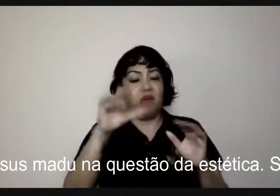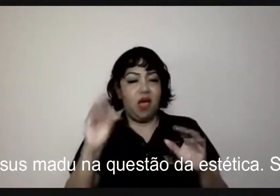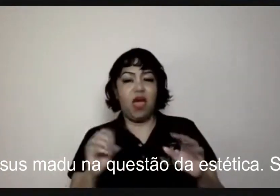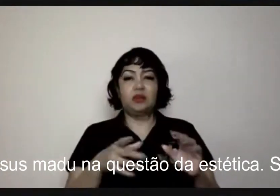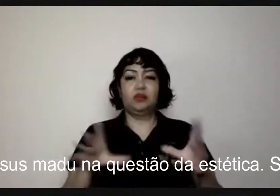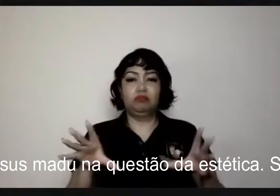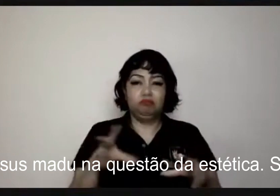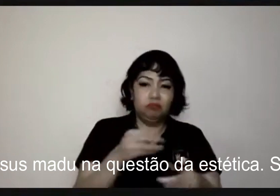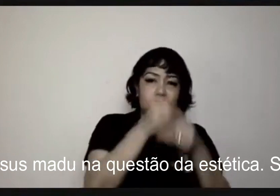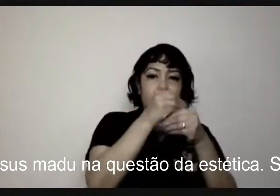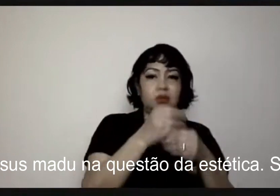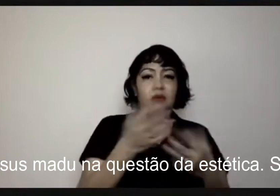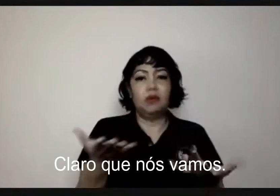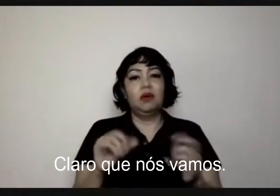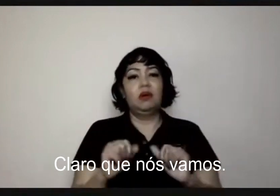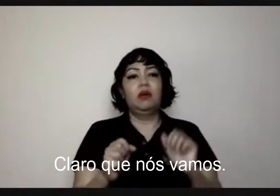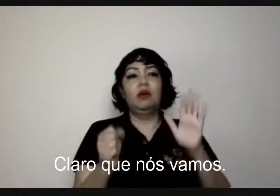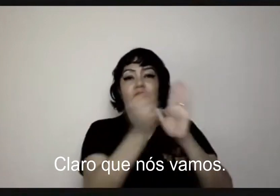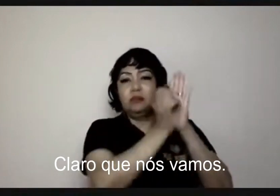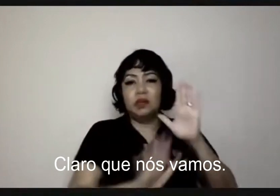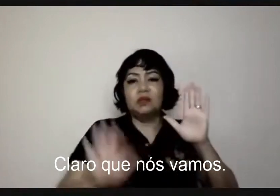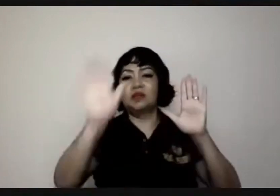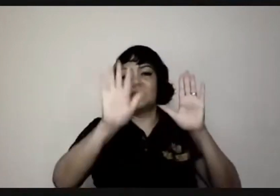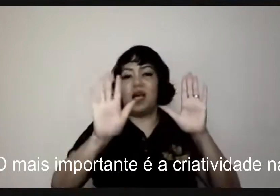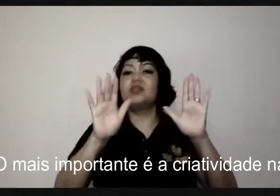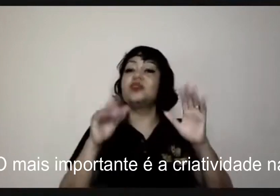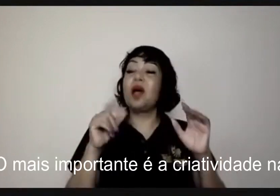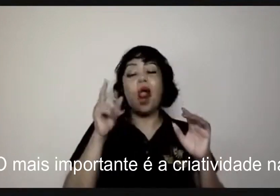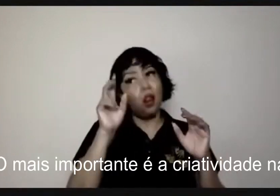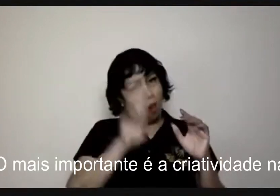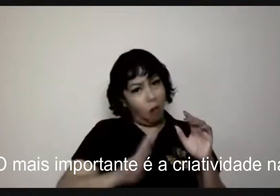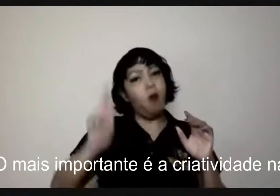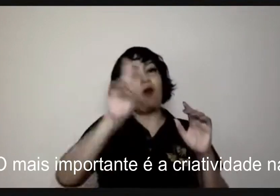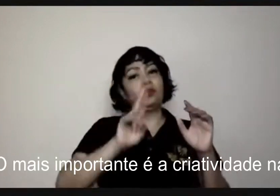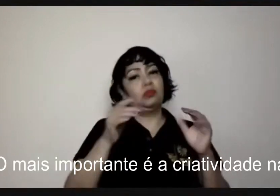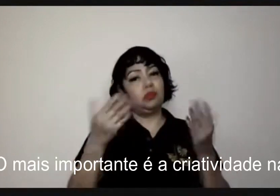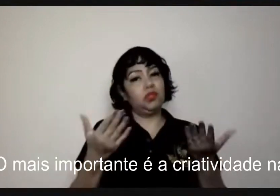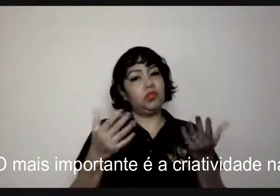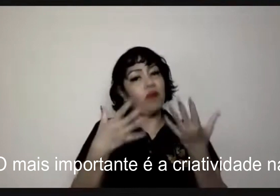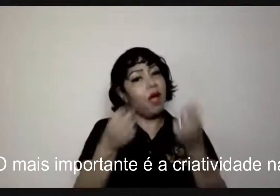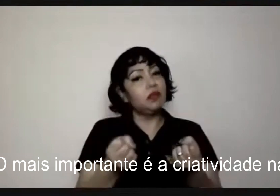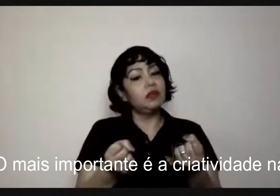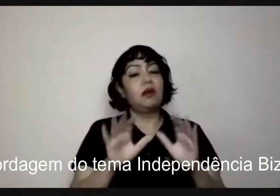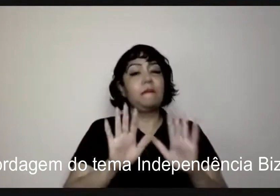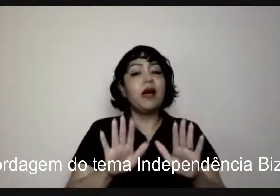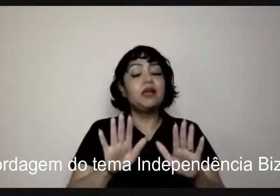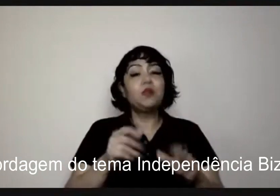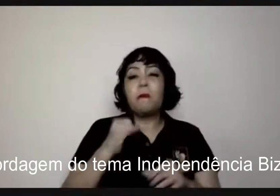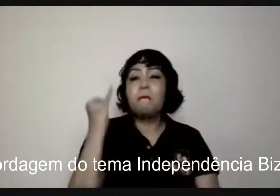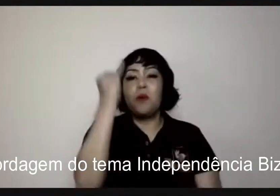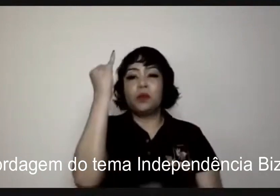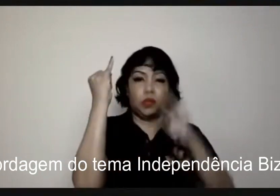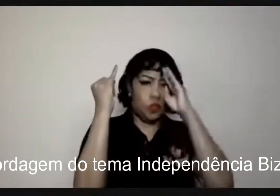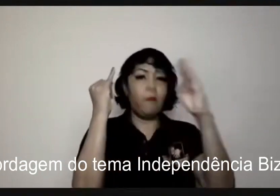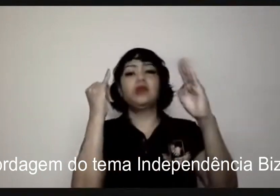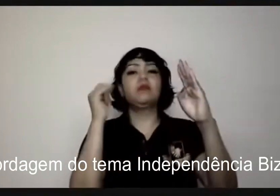A questão da estética, assim, claro que nós vamos considerar, mas o mais importante é a criatividade na abordagem